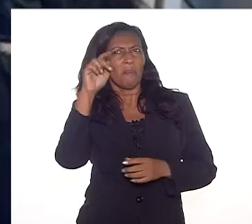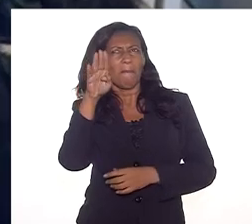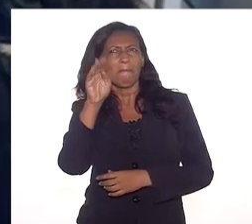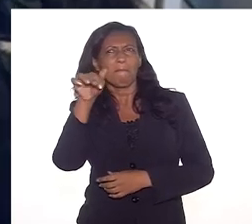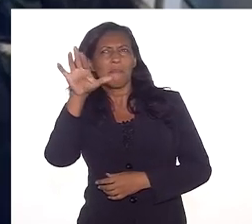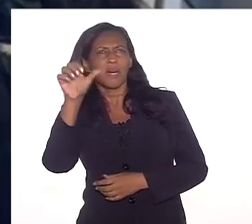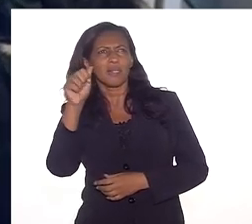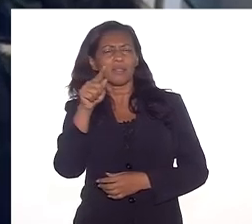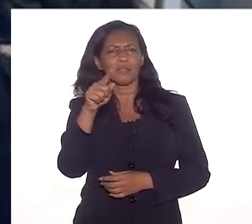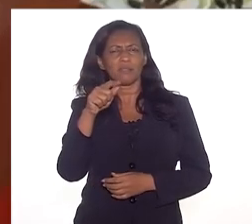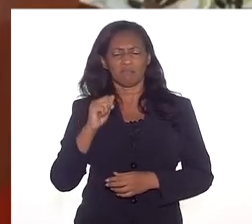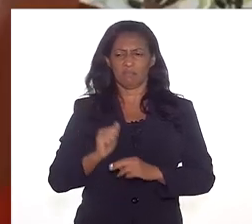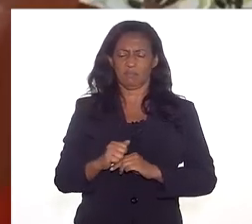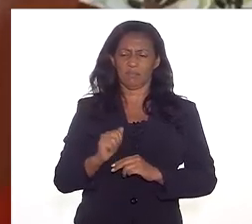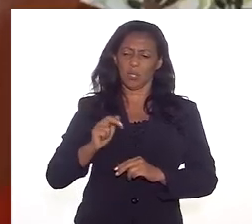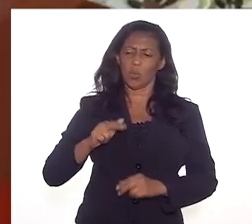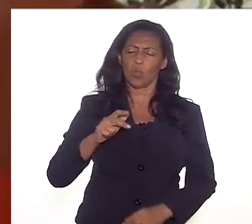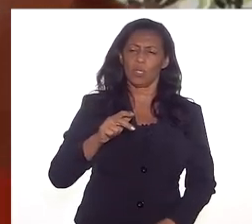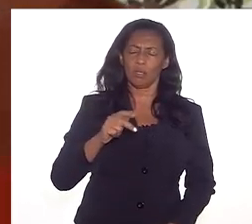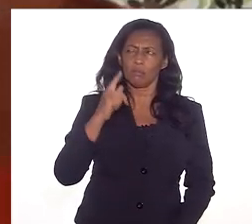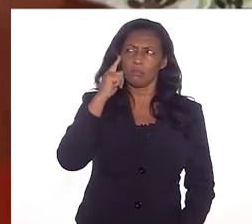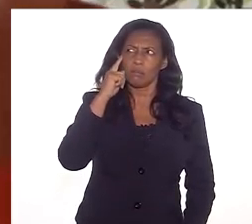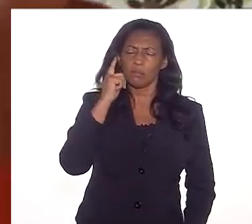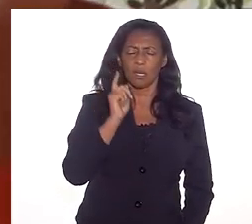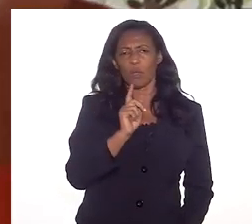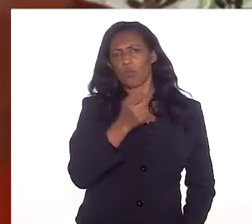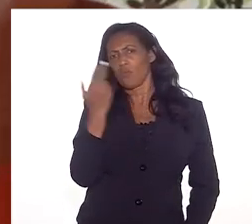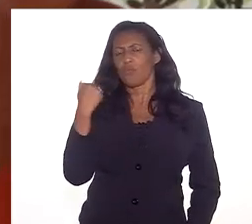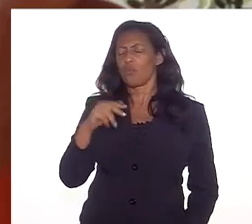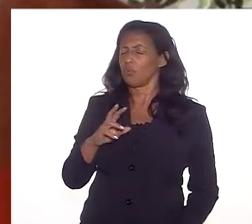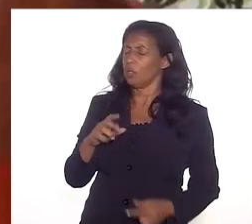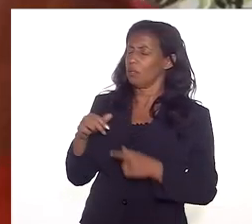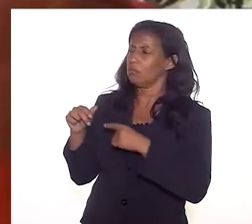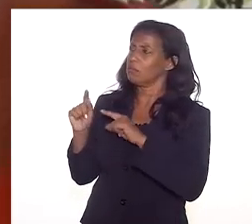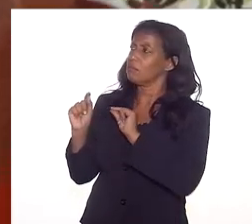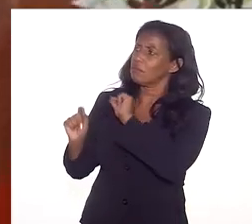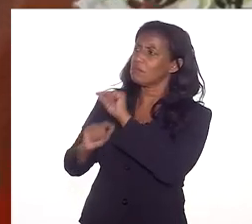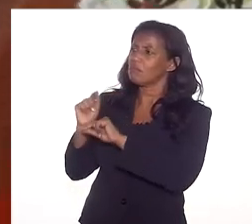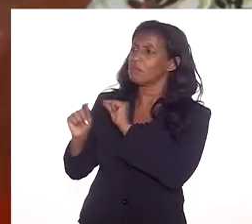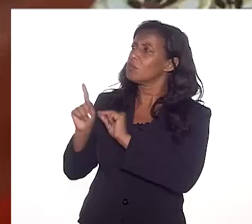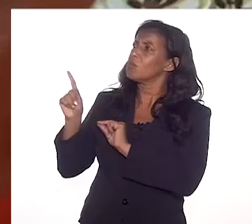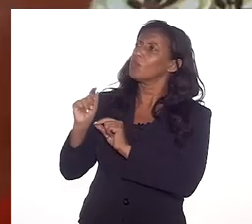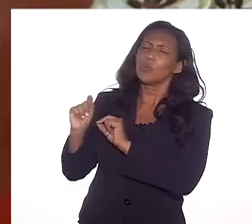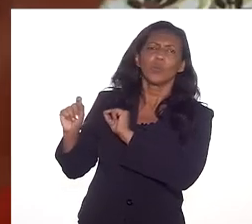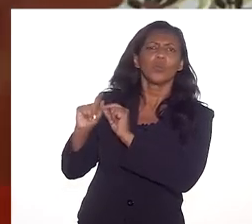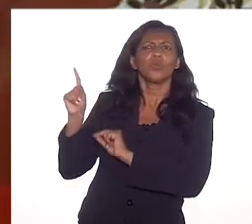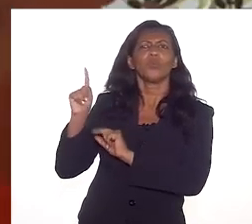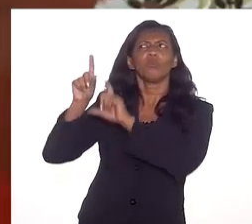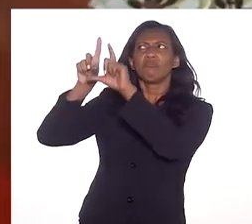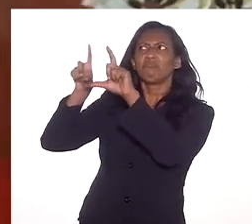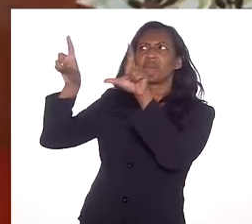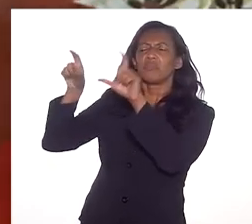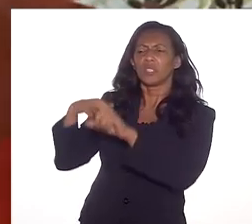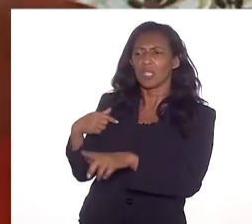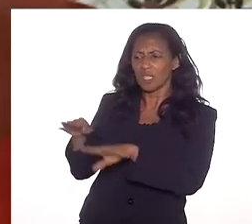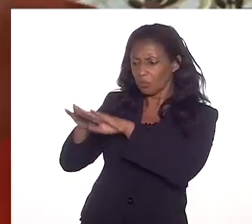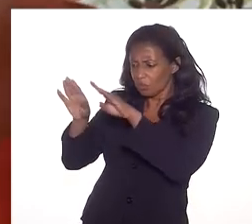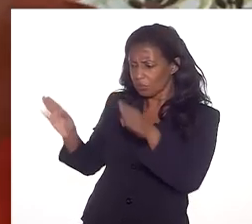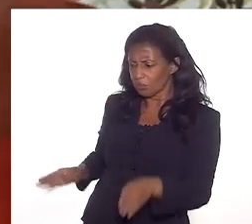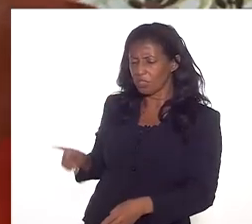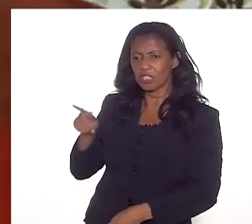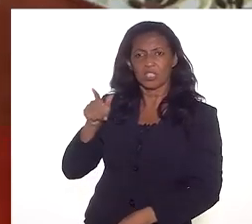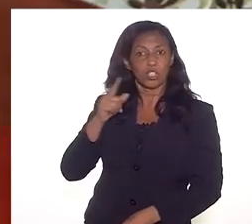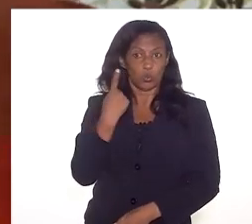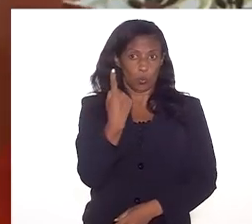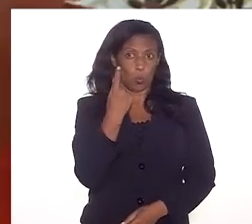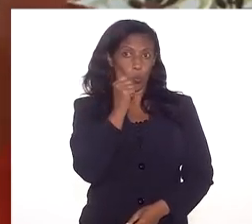Aí eu andei um pouco, depois eu falei, eu voltei. Falei, pô, o que é isso aí? Aí eu fui lá, na